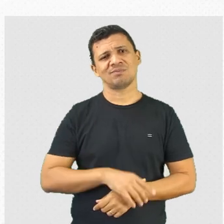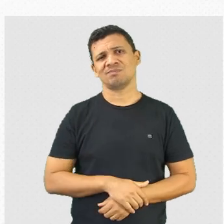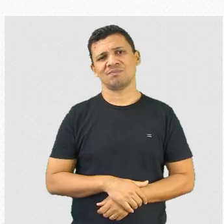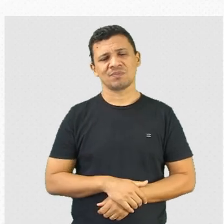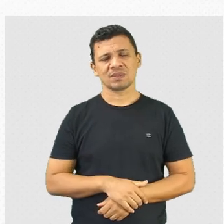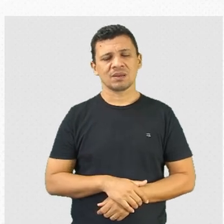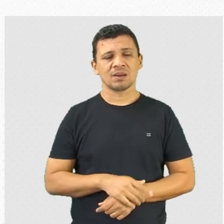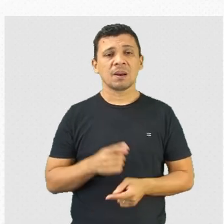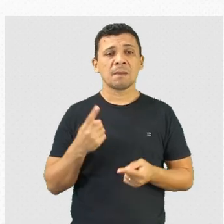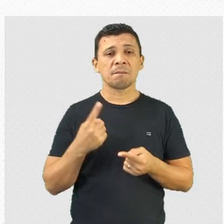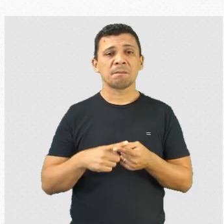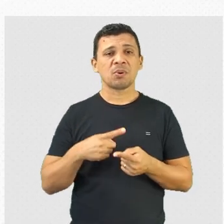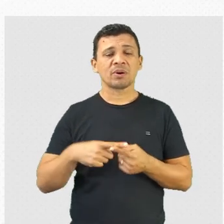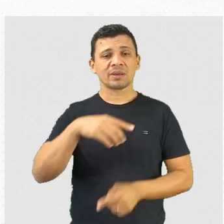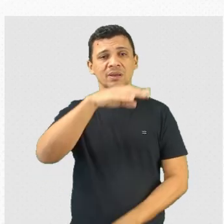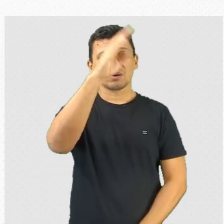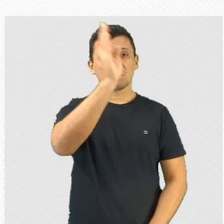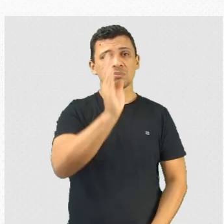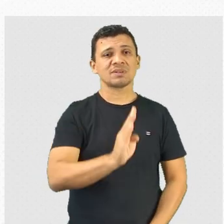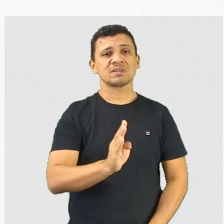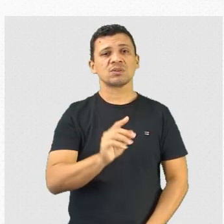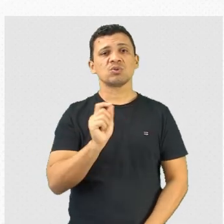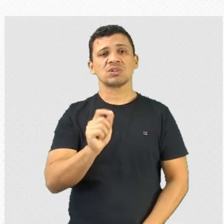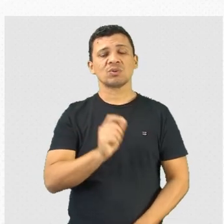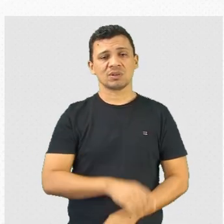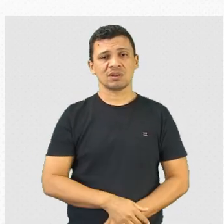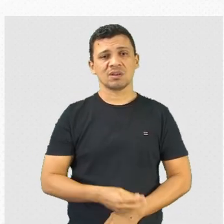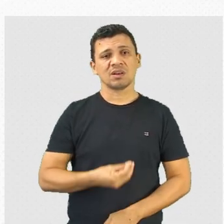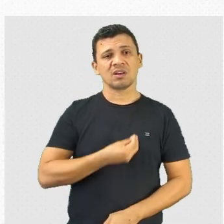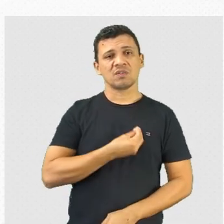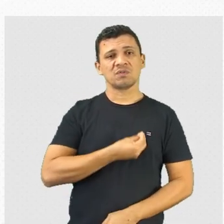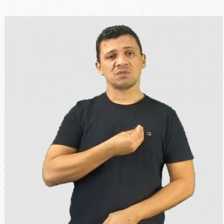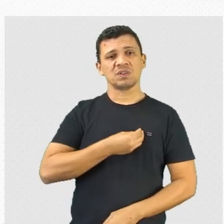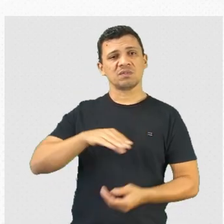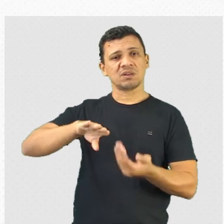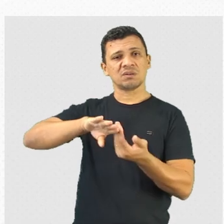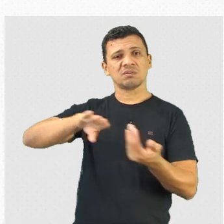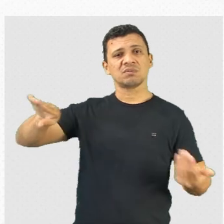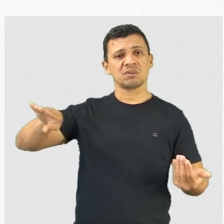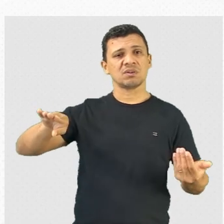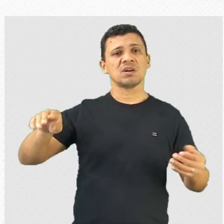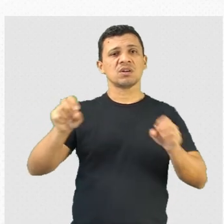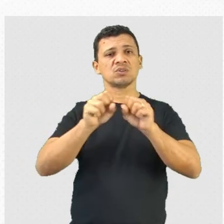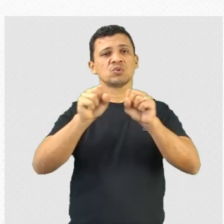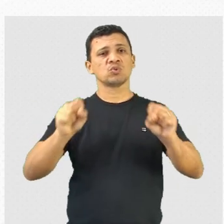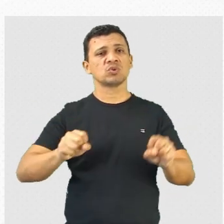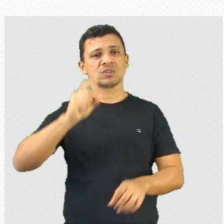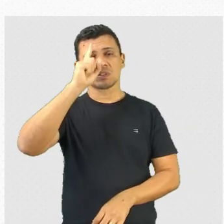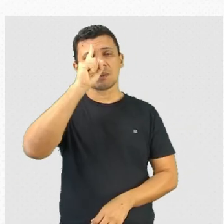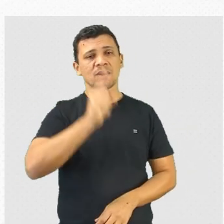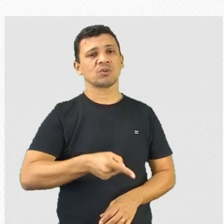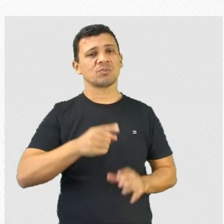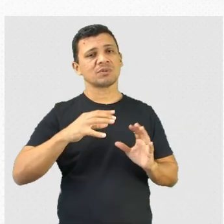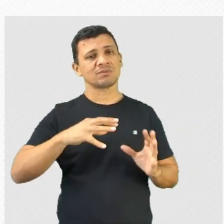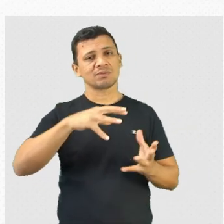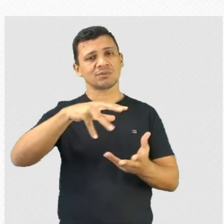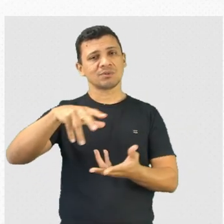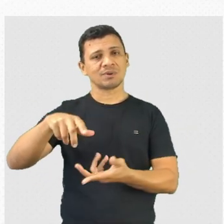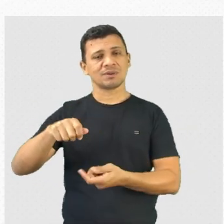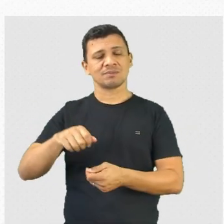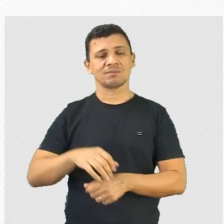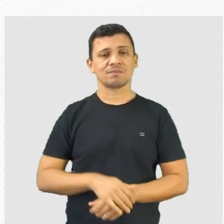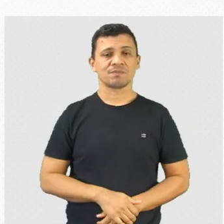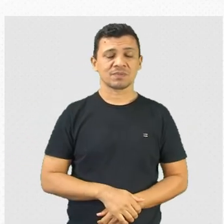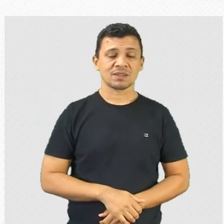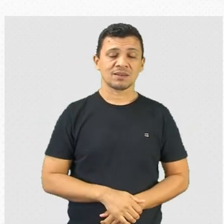eficiência, porque o Brasil está posicionado numa condição periférica num sistema de dominação global, certo? Possivelmente,